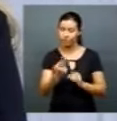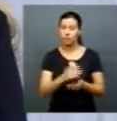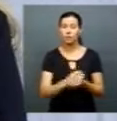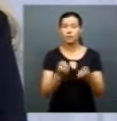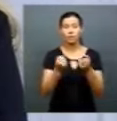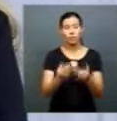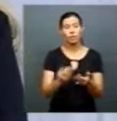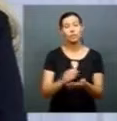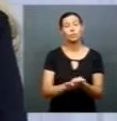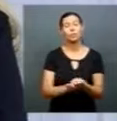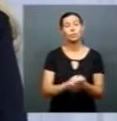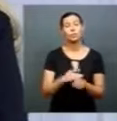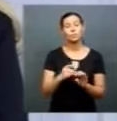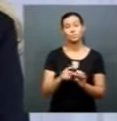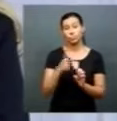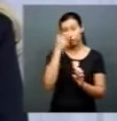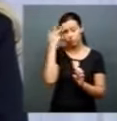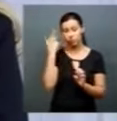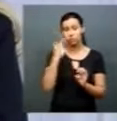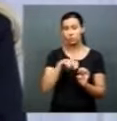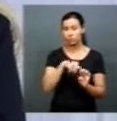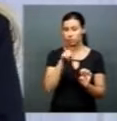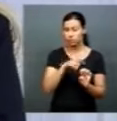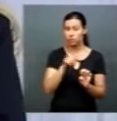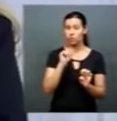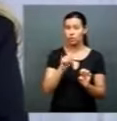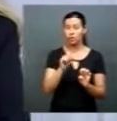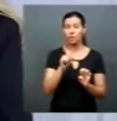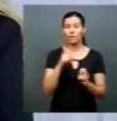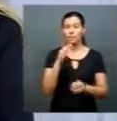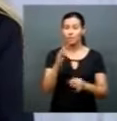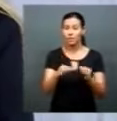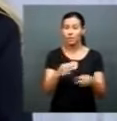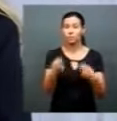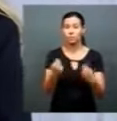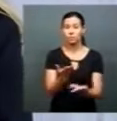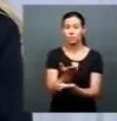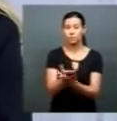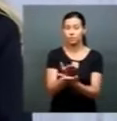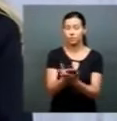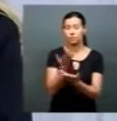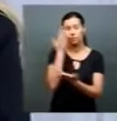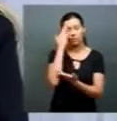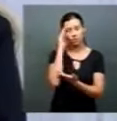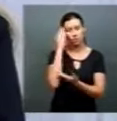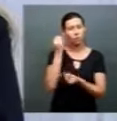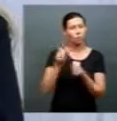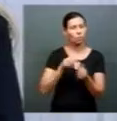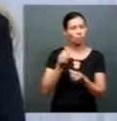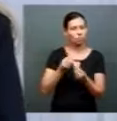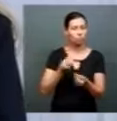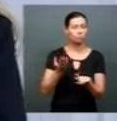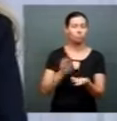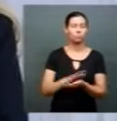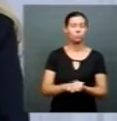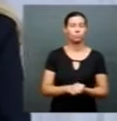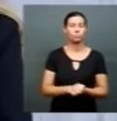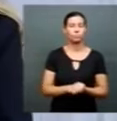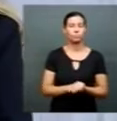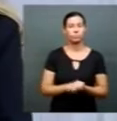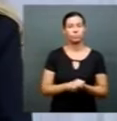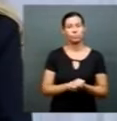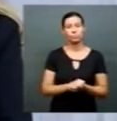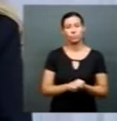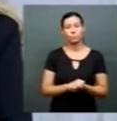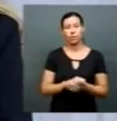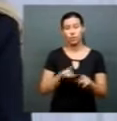Vérica falou, e aí ele chega, ele precisa estudar realmente, entender o mercado que ele vai desenvolver o produto, aprender um pouco dessa